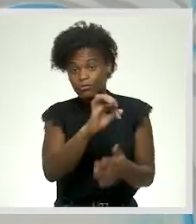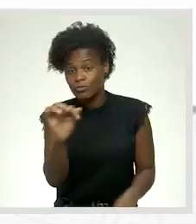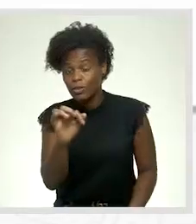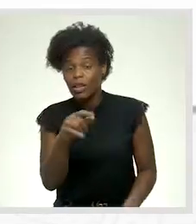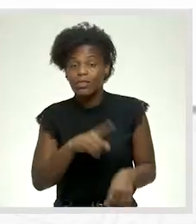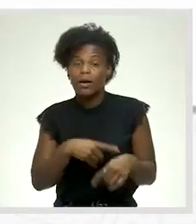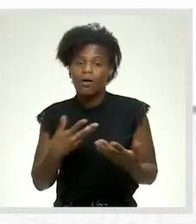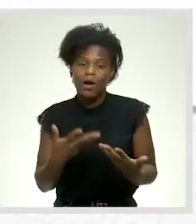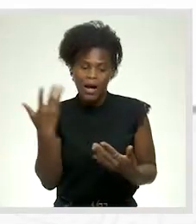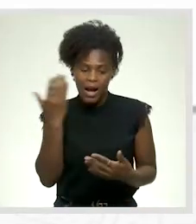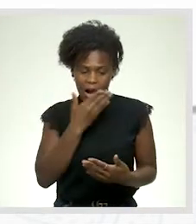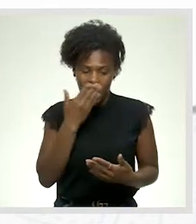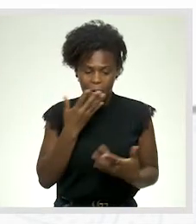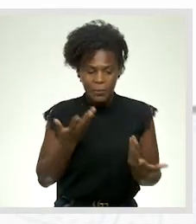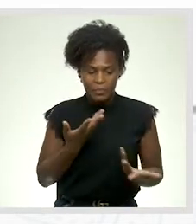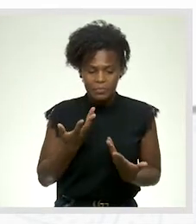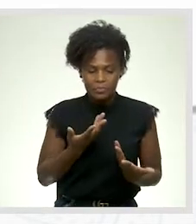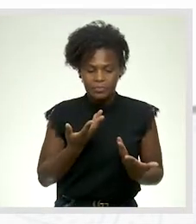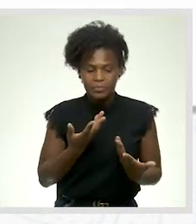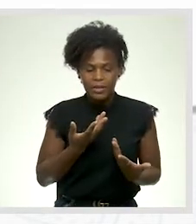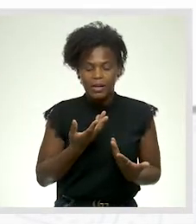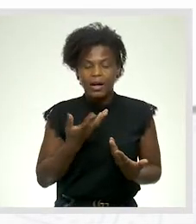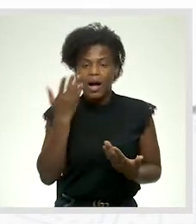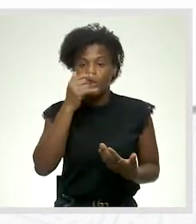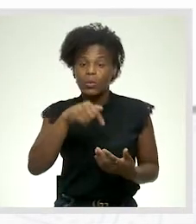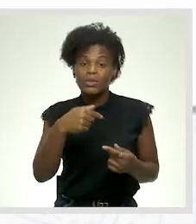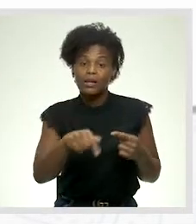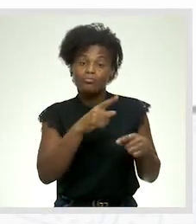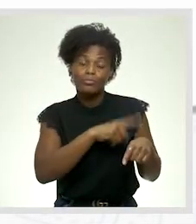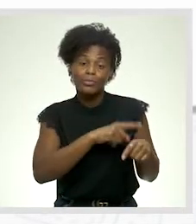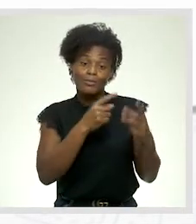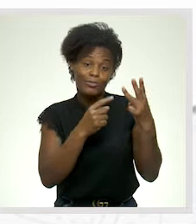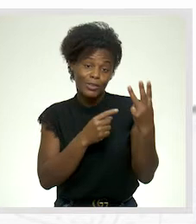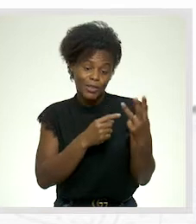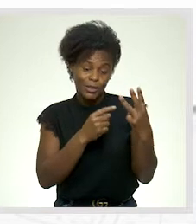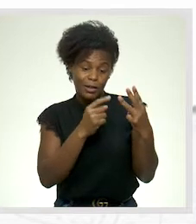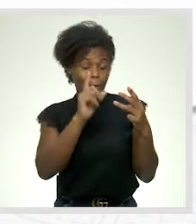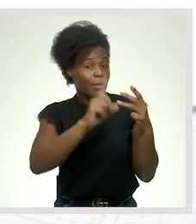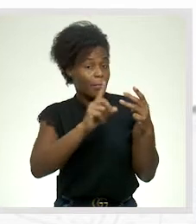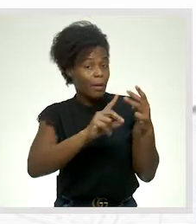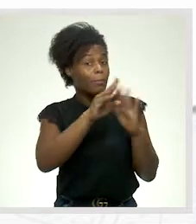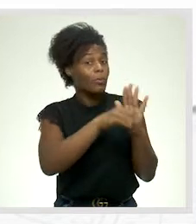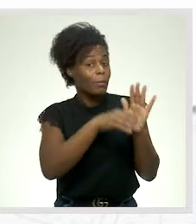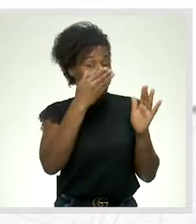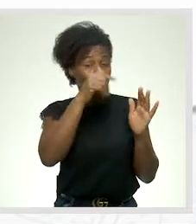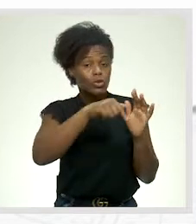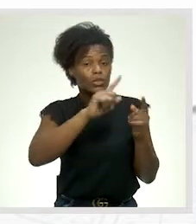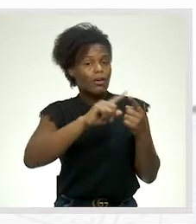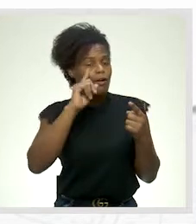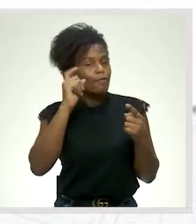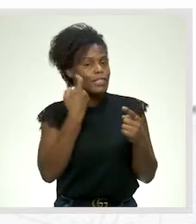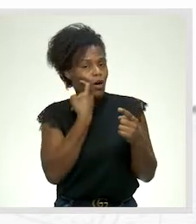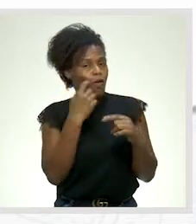aula. Portanto, a nossa aula de hoje é constituída por 3 momentos, em que no primeiro momento vamos fazer uma breve